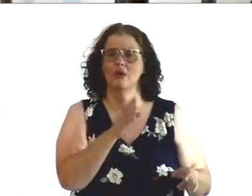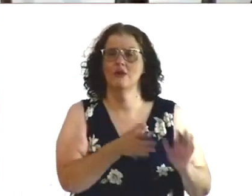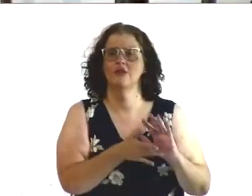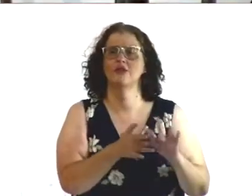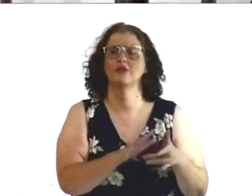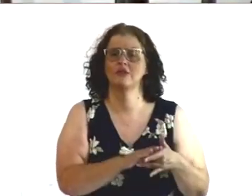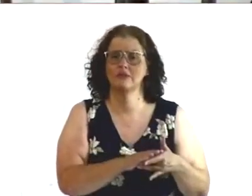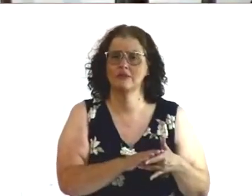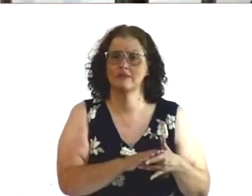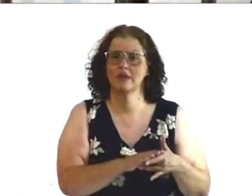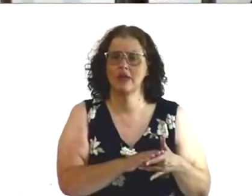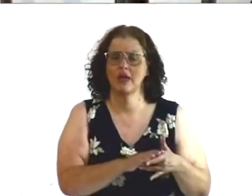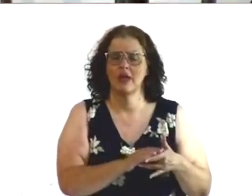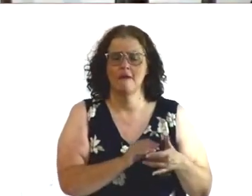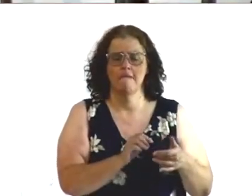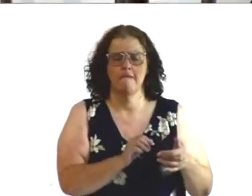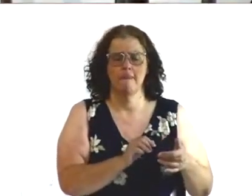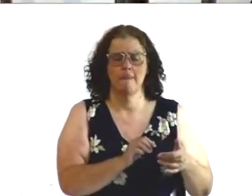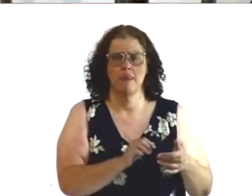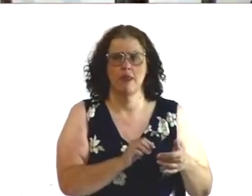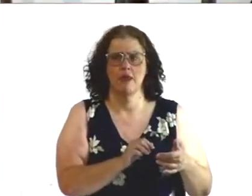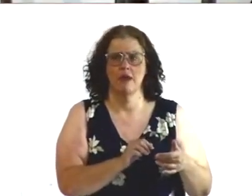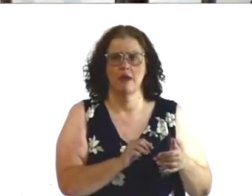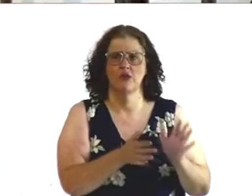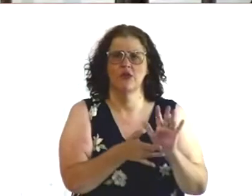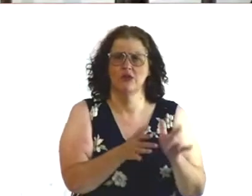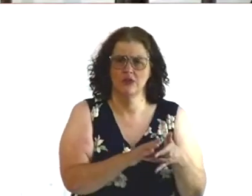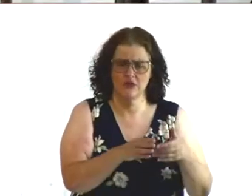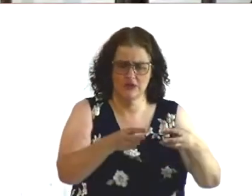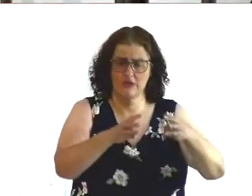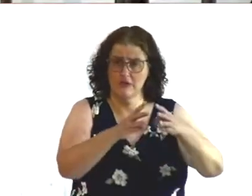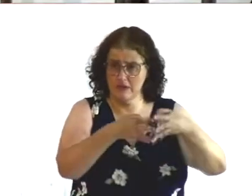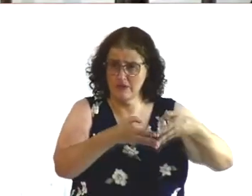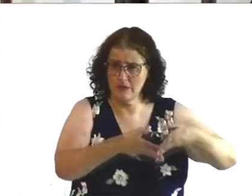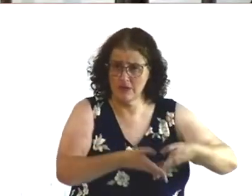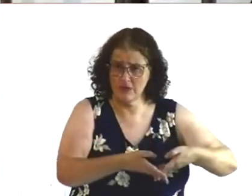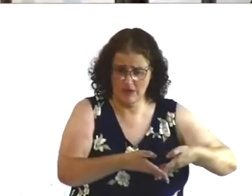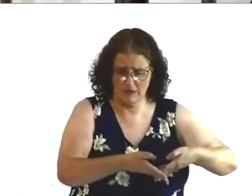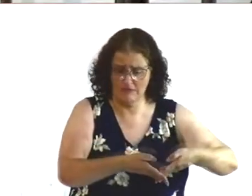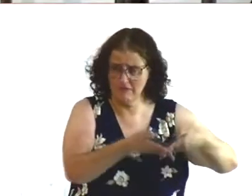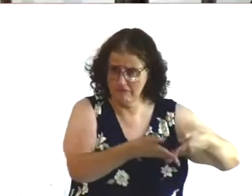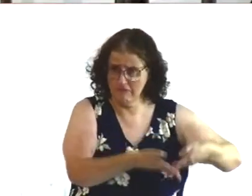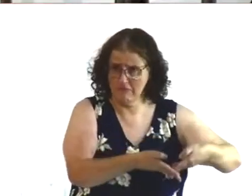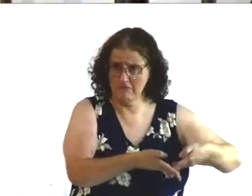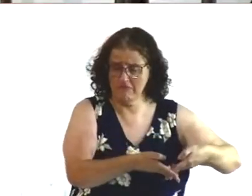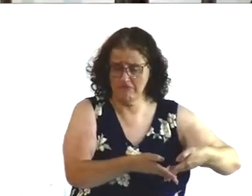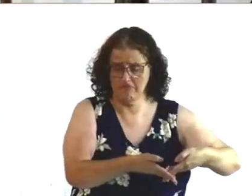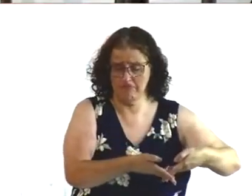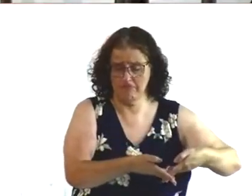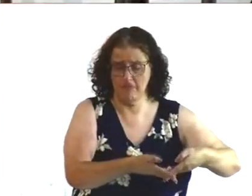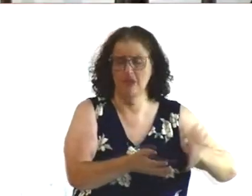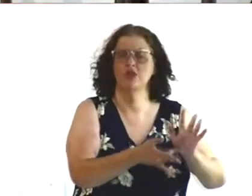na manjedoura, crianças? Não está mais. Ele